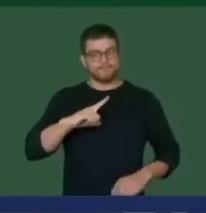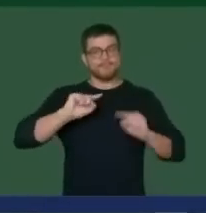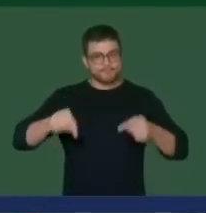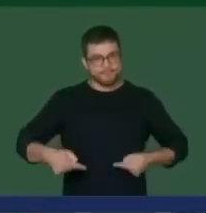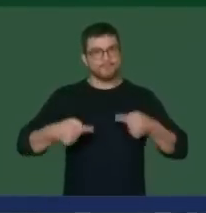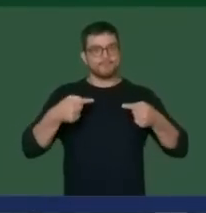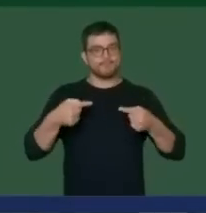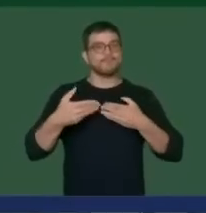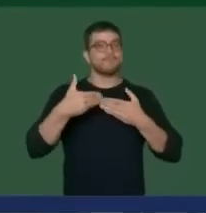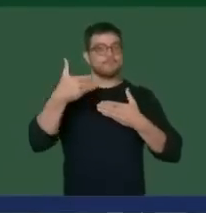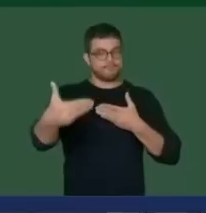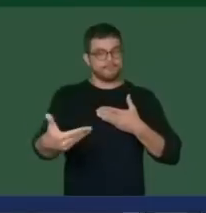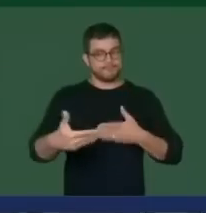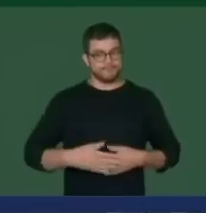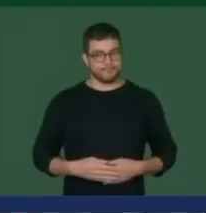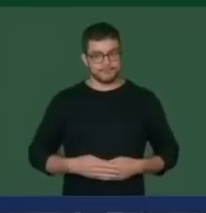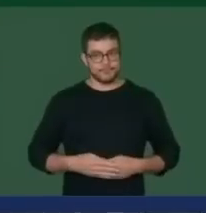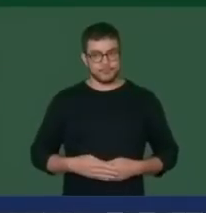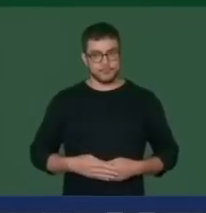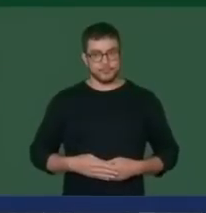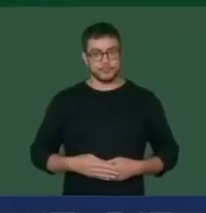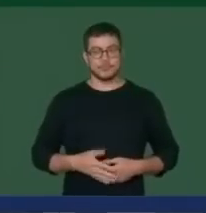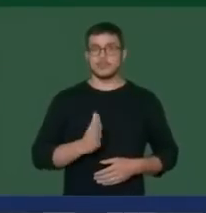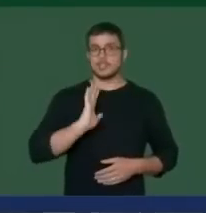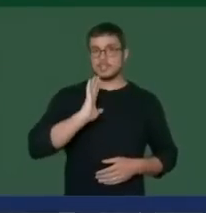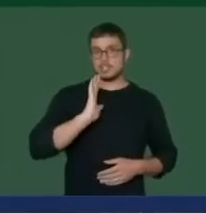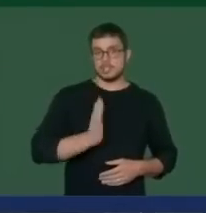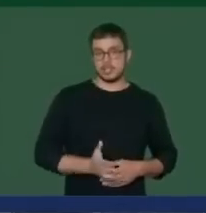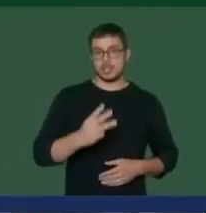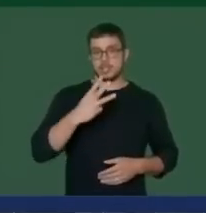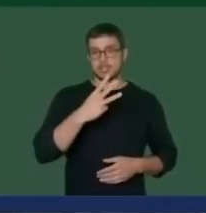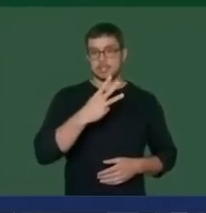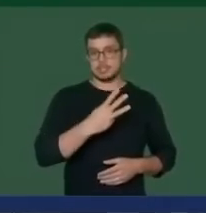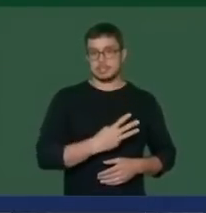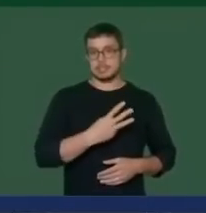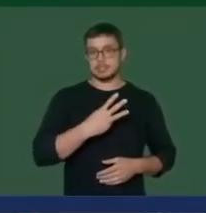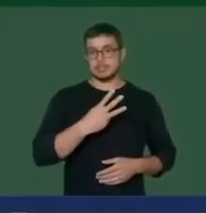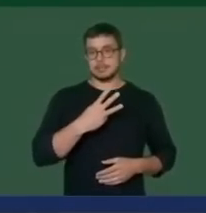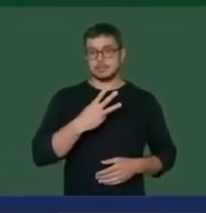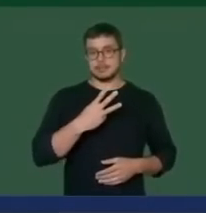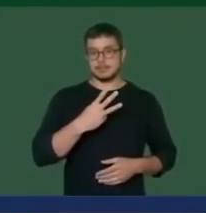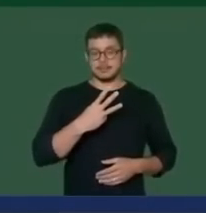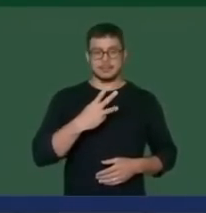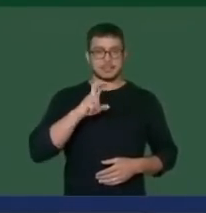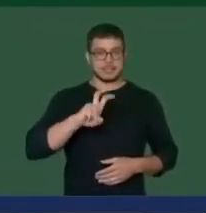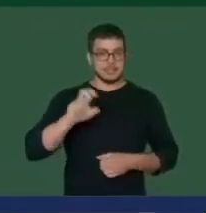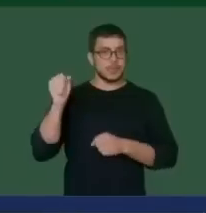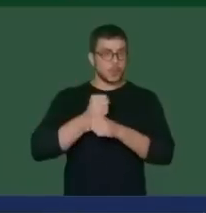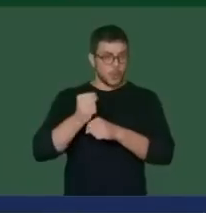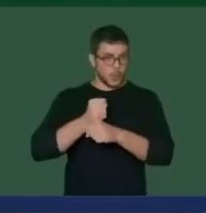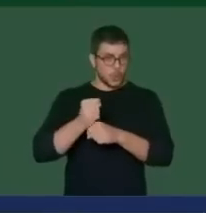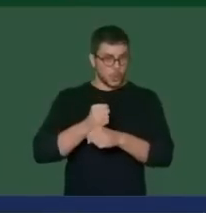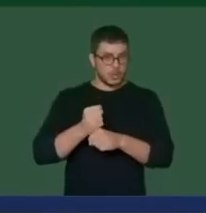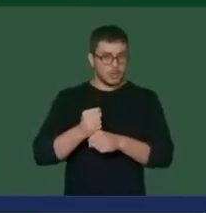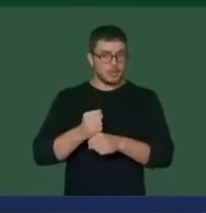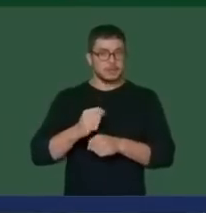Temos enormes desafios a enfrentar. Após 3 décadas e meia de sua implantação, precisamos fortalecer o Sistema Único